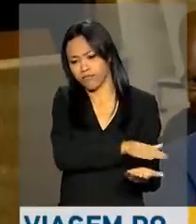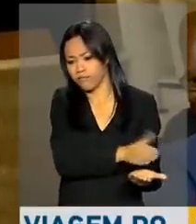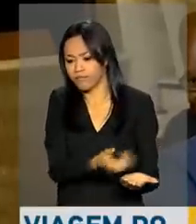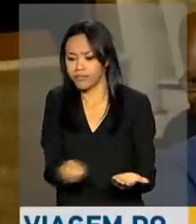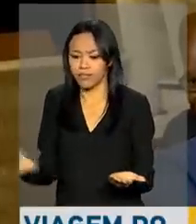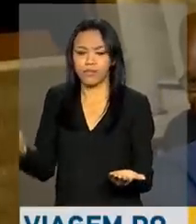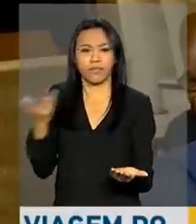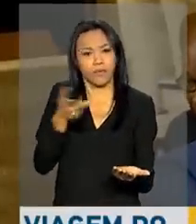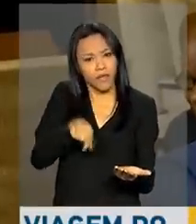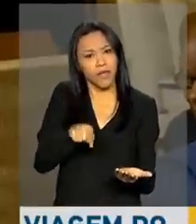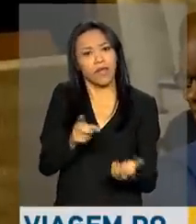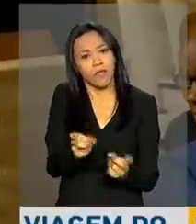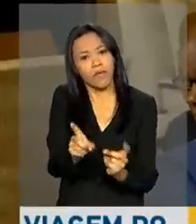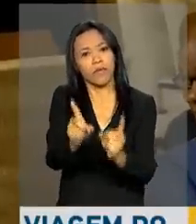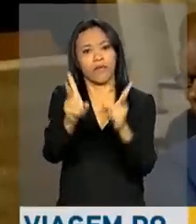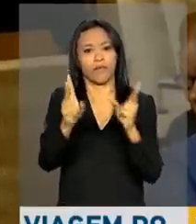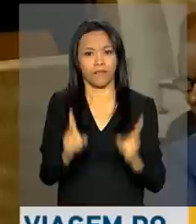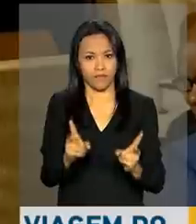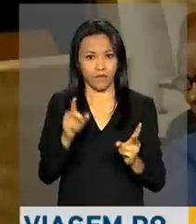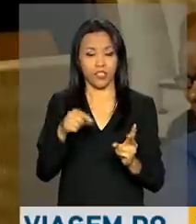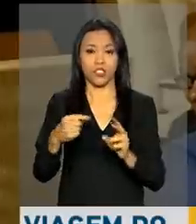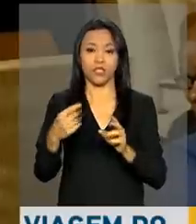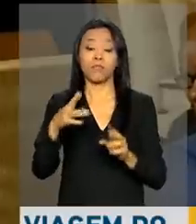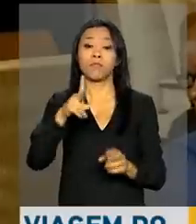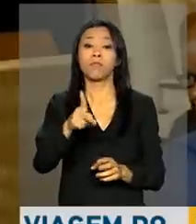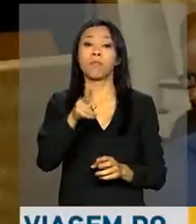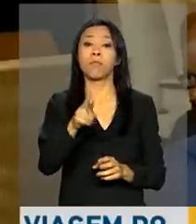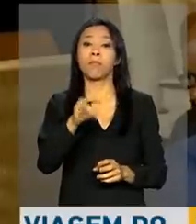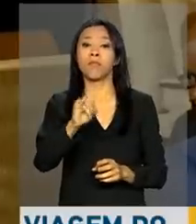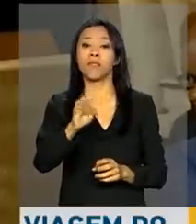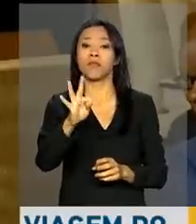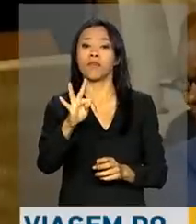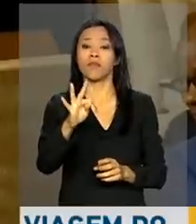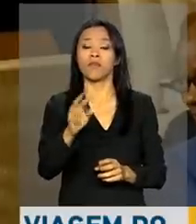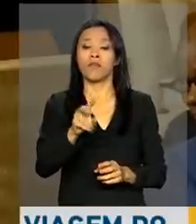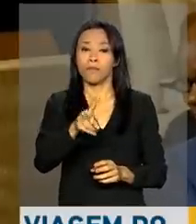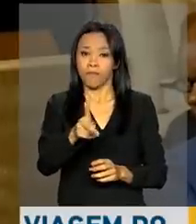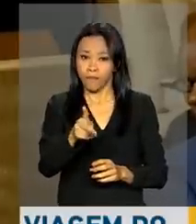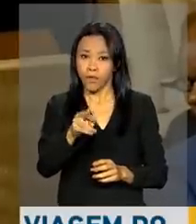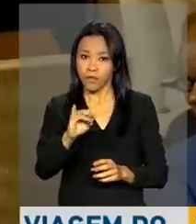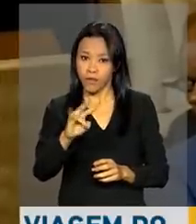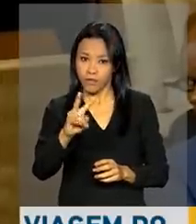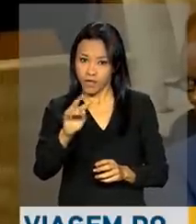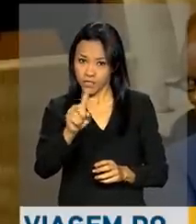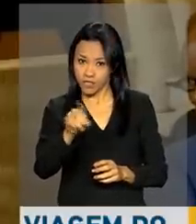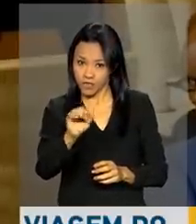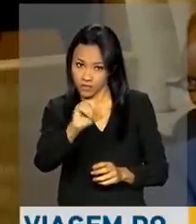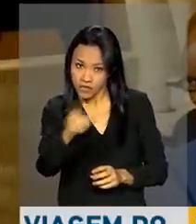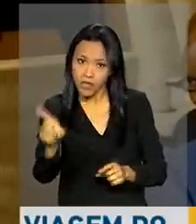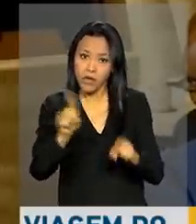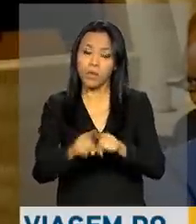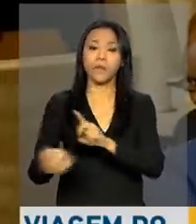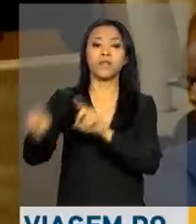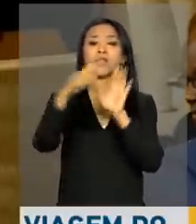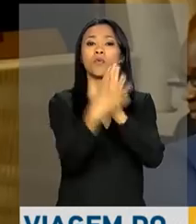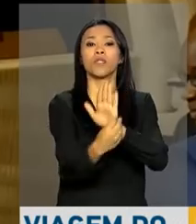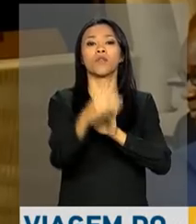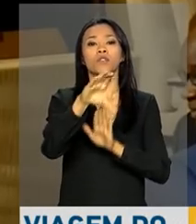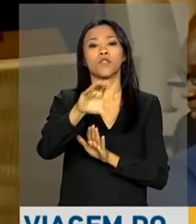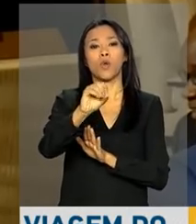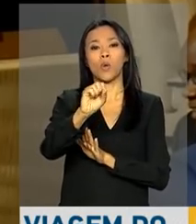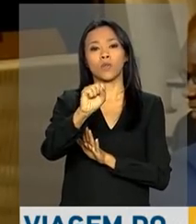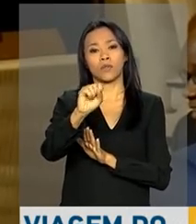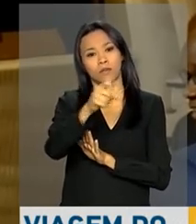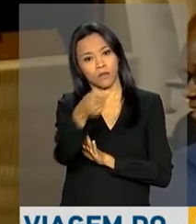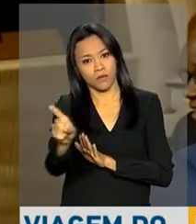agora nesse novo pacote de privatizações e concessões. Na área de serviços, inclusive, no mês passado, no início,